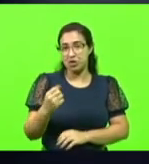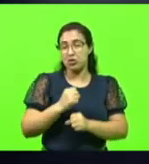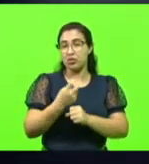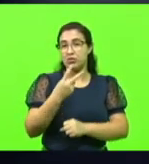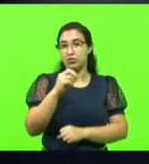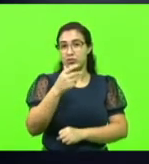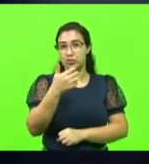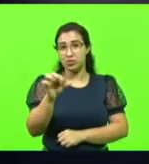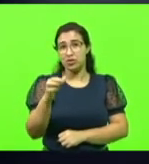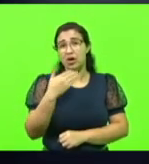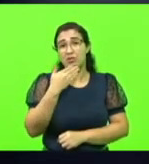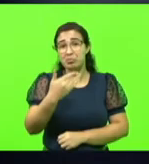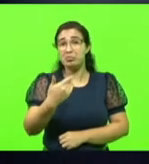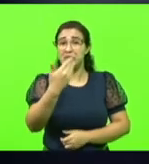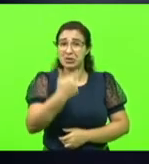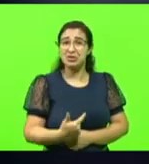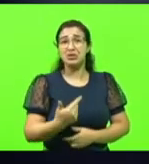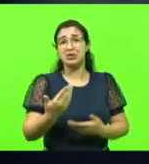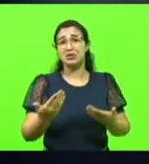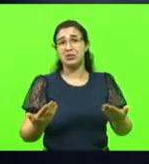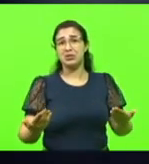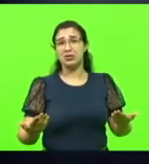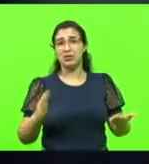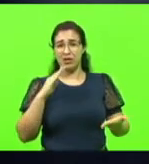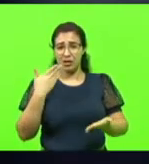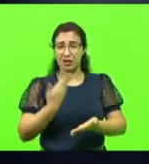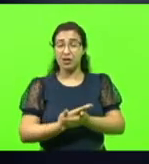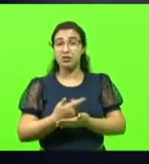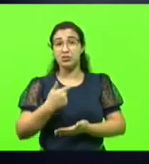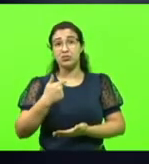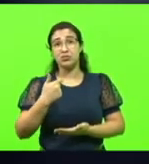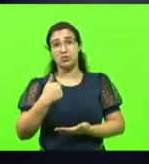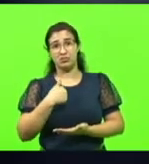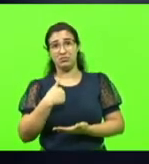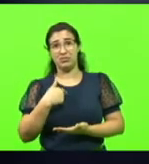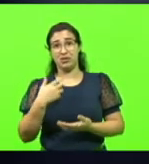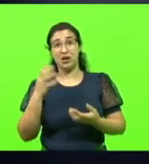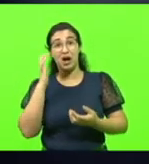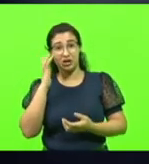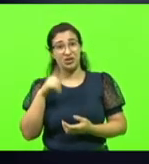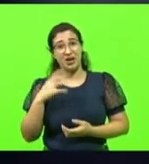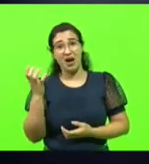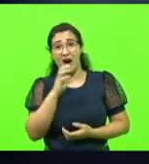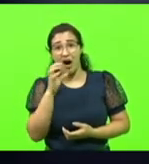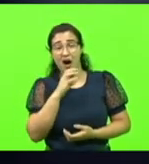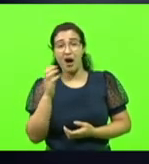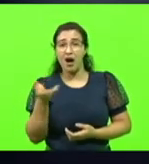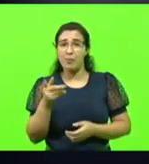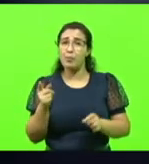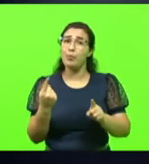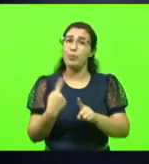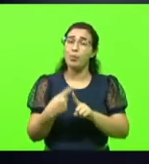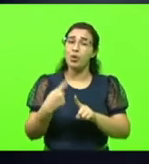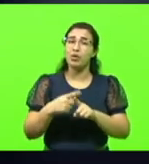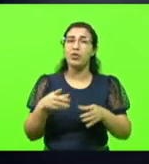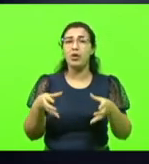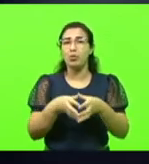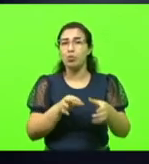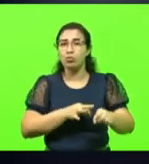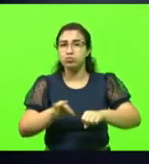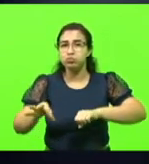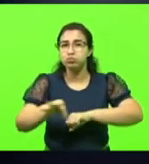ele solicitou, e acreditava eu que seria rápido, hein? Haja visto que eu tenho uma equipe de engenharia que poderia